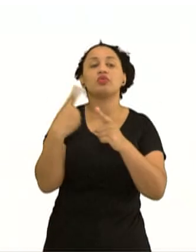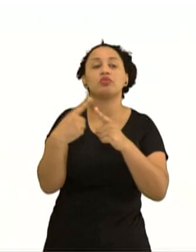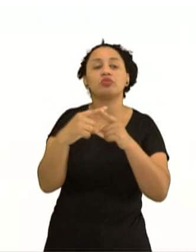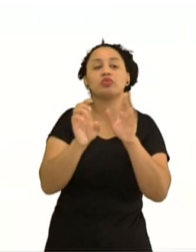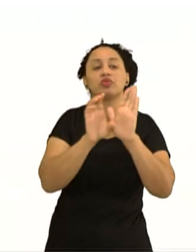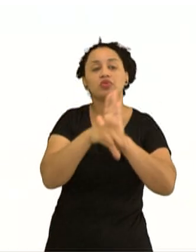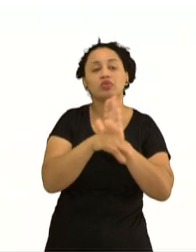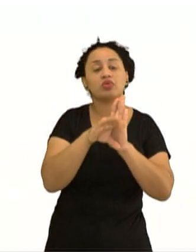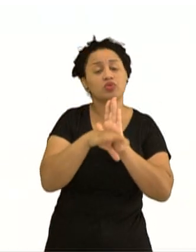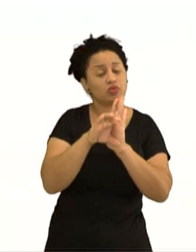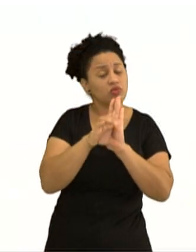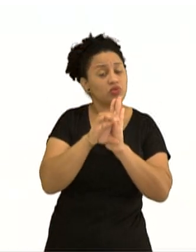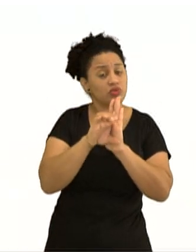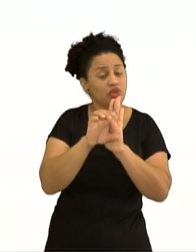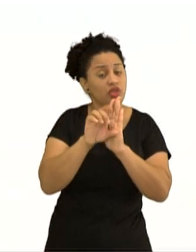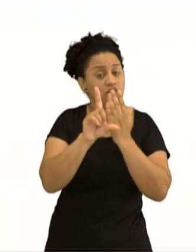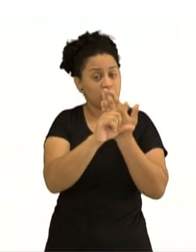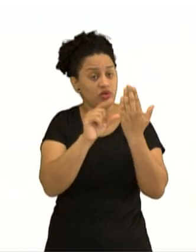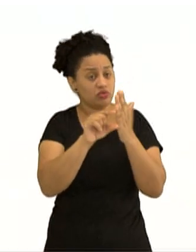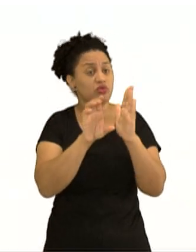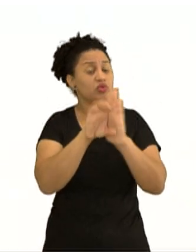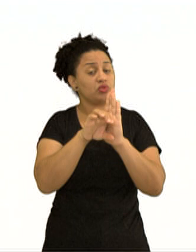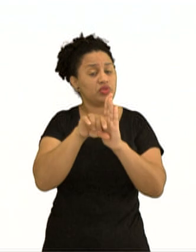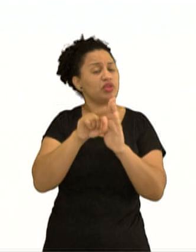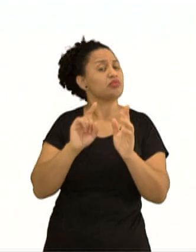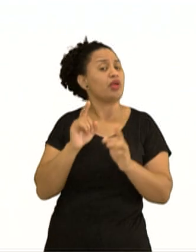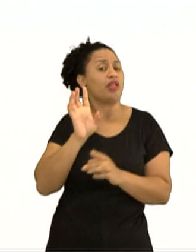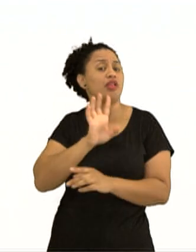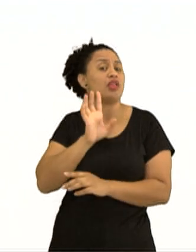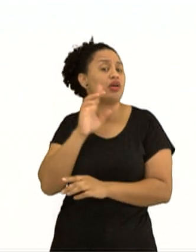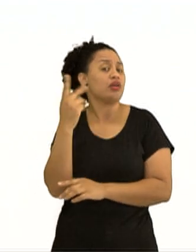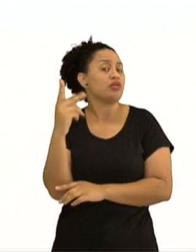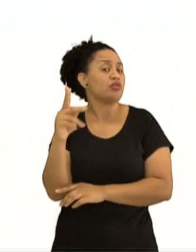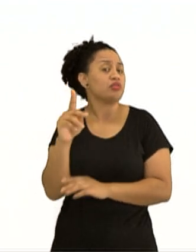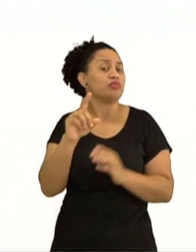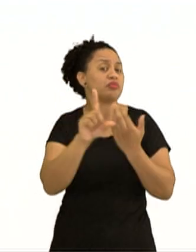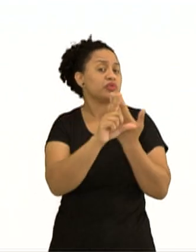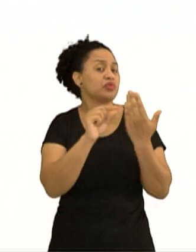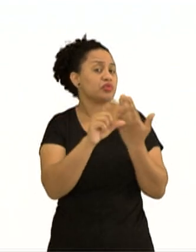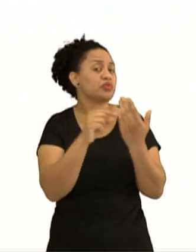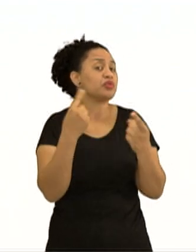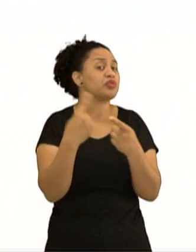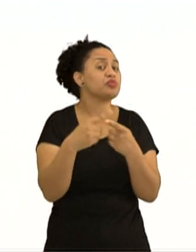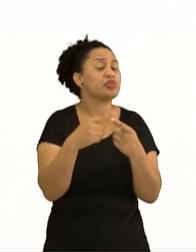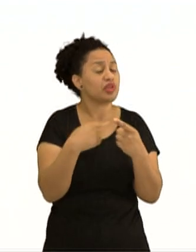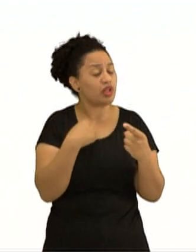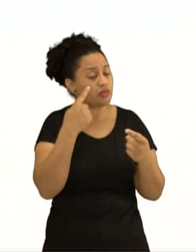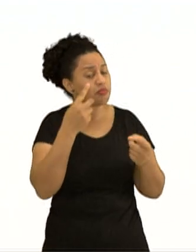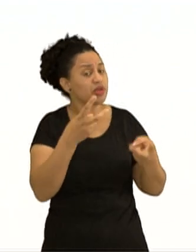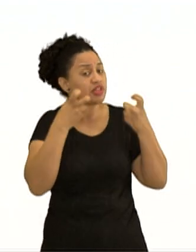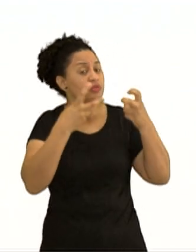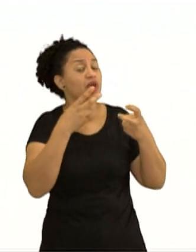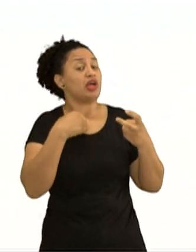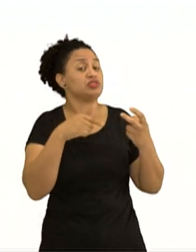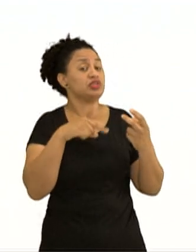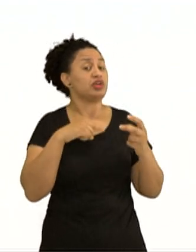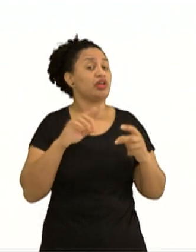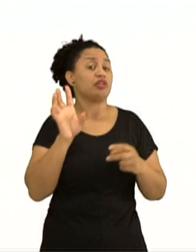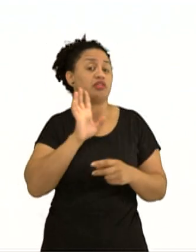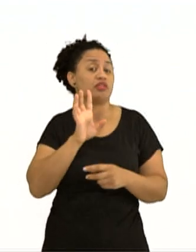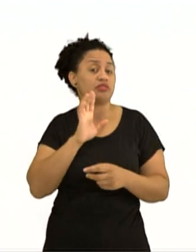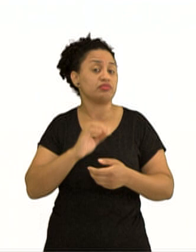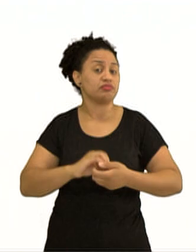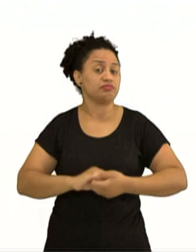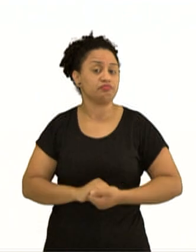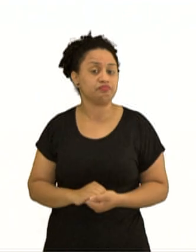o conceito de clássico é divertido para a autora, porque ela vê isso como divertido.